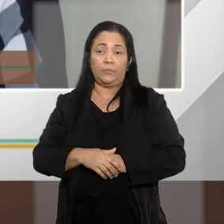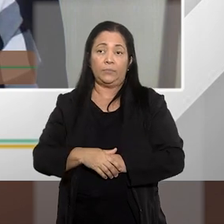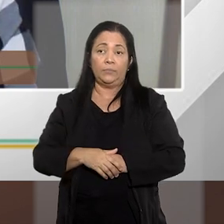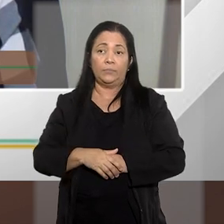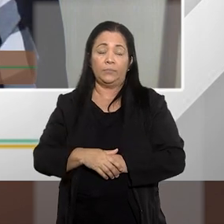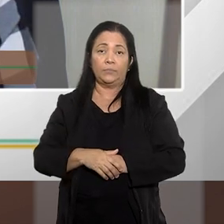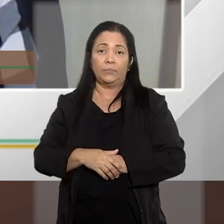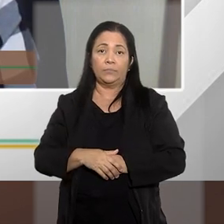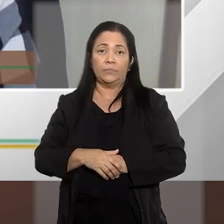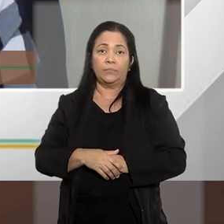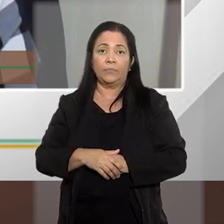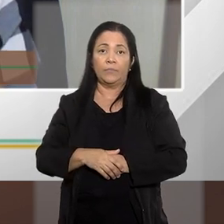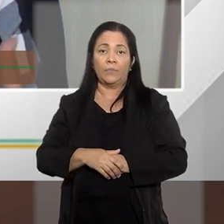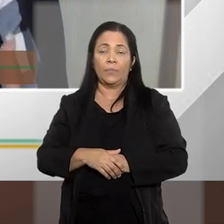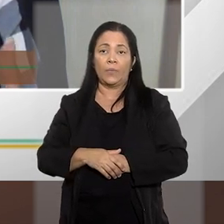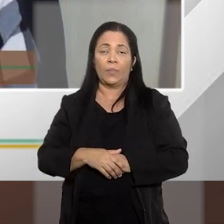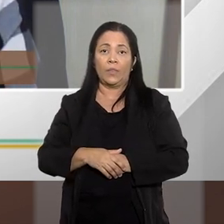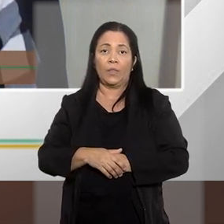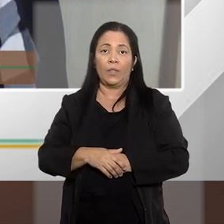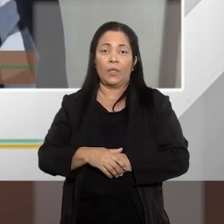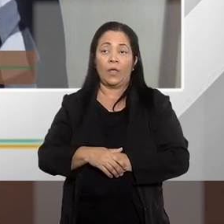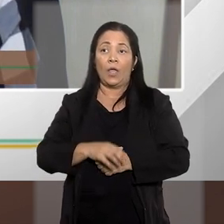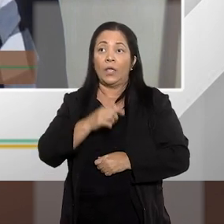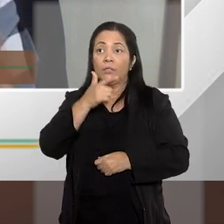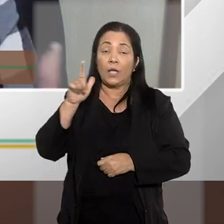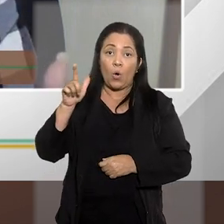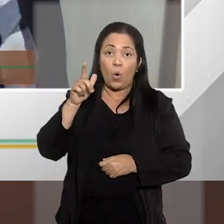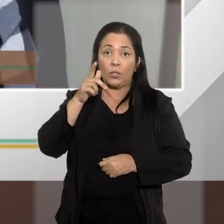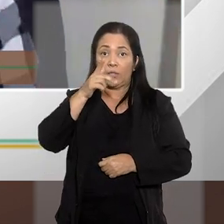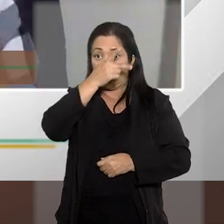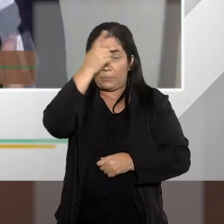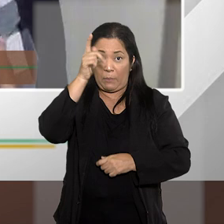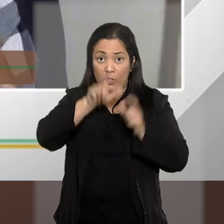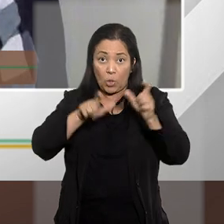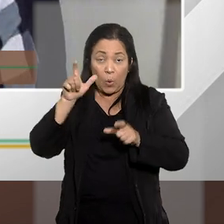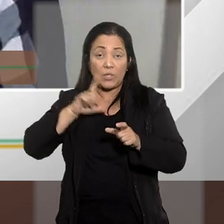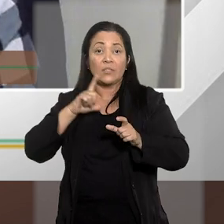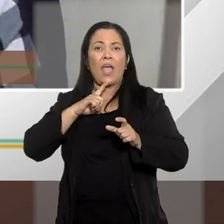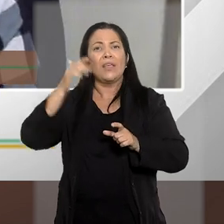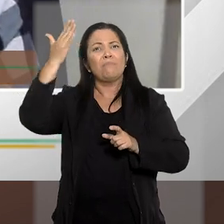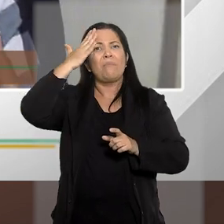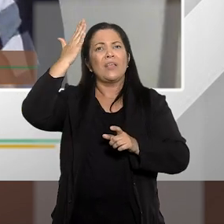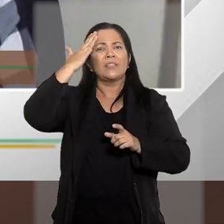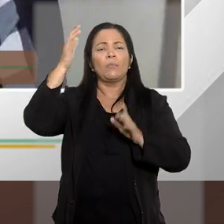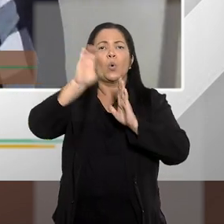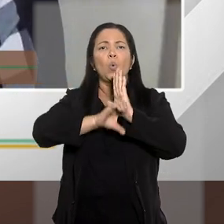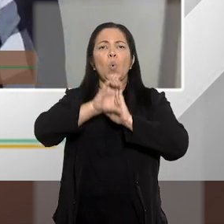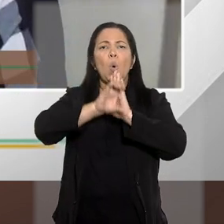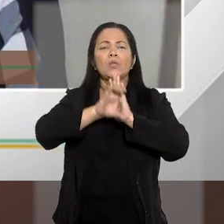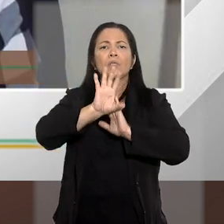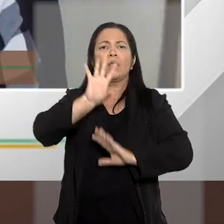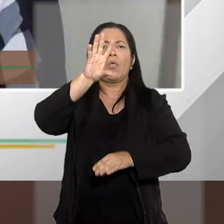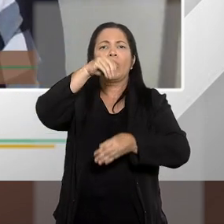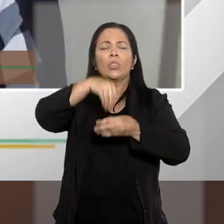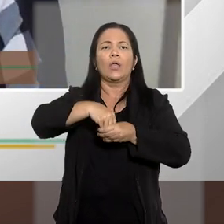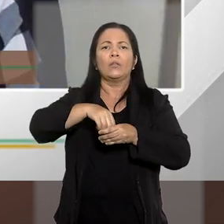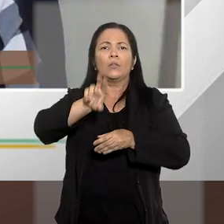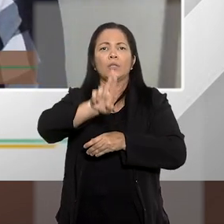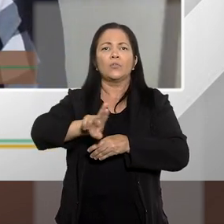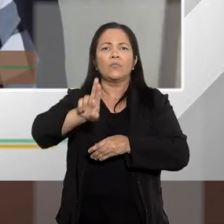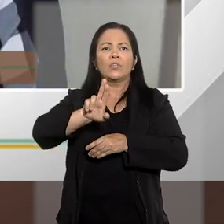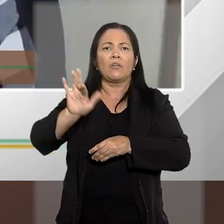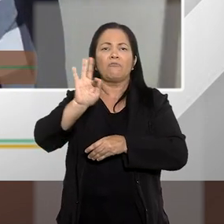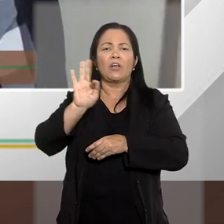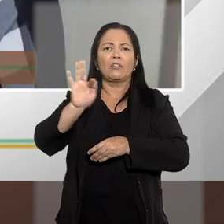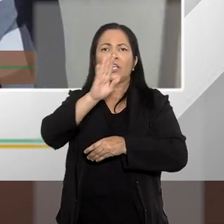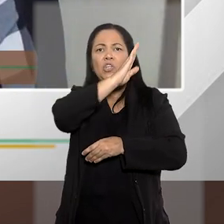no contexto. Eles estão muito no campo da ideia acadêmica, na teoria queer, essa ideia acadêmica, então ela tem um contexto muito, muito